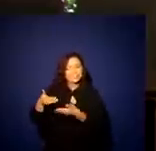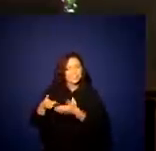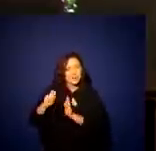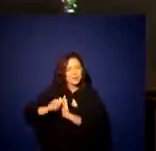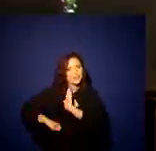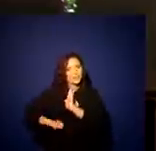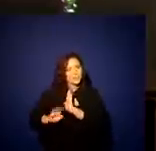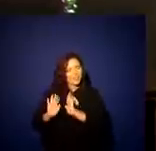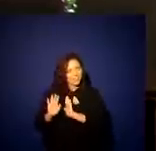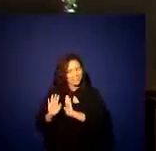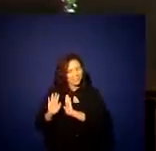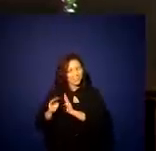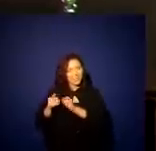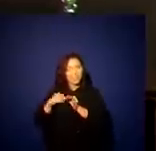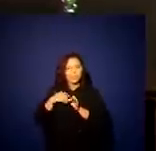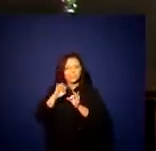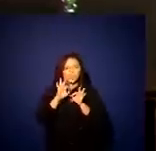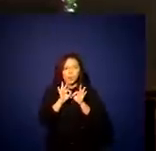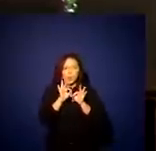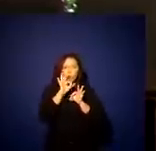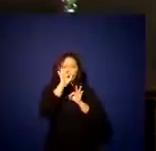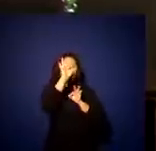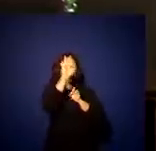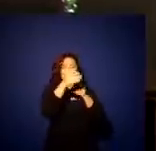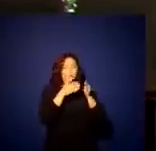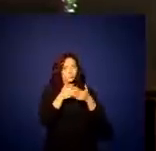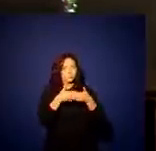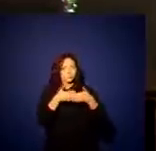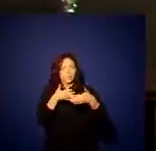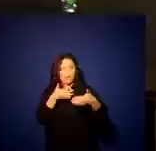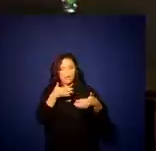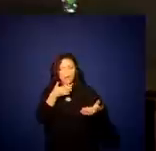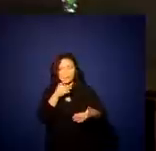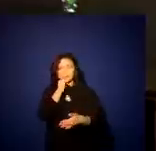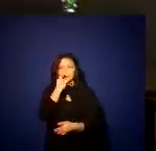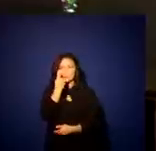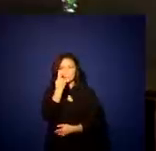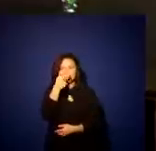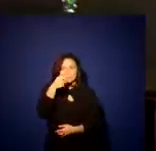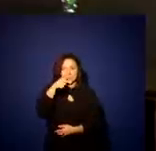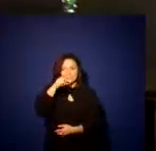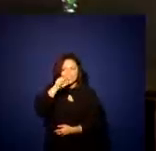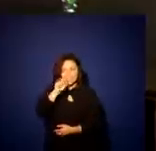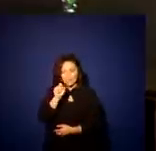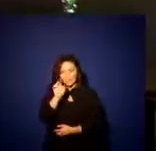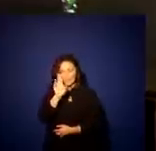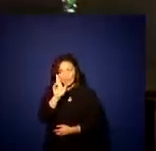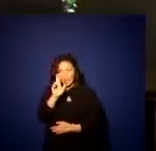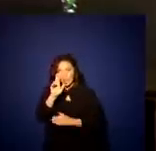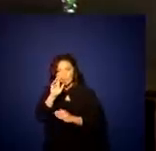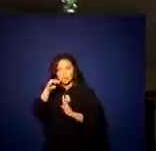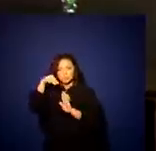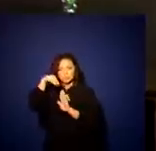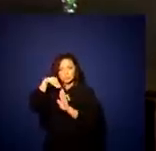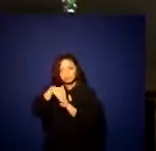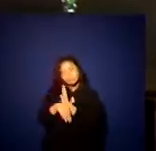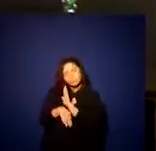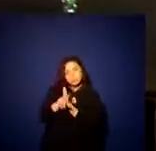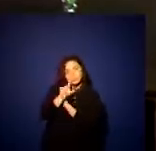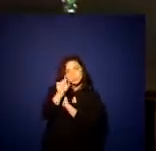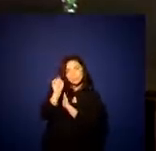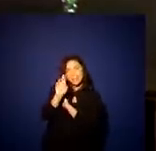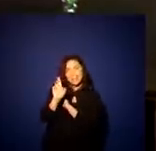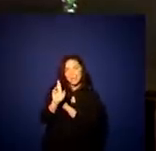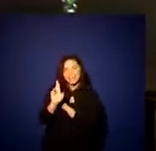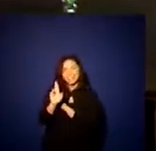preço de longo prazo como você colocou ele caiu de 170 o megawatch para 100 e a gente sabe que